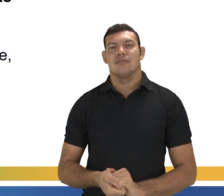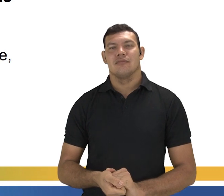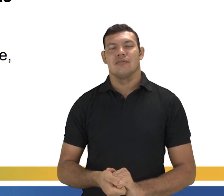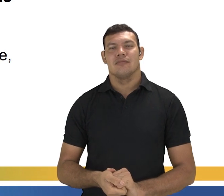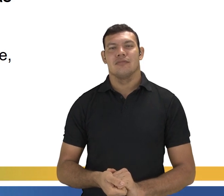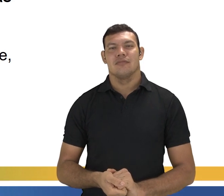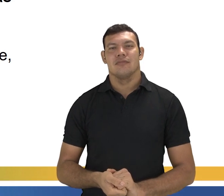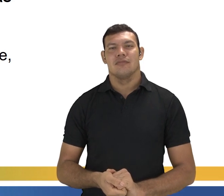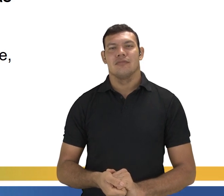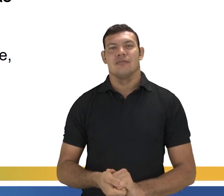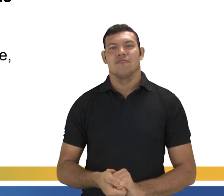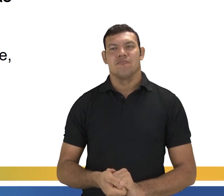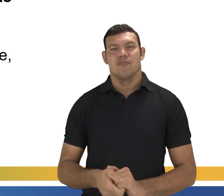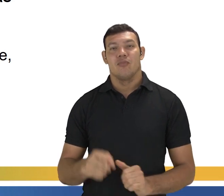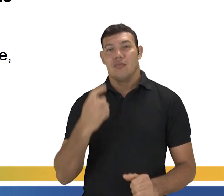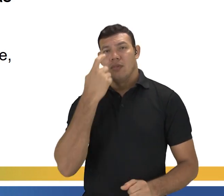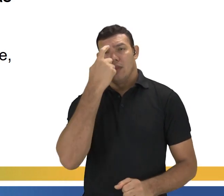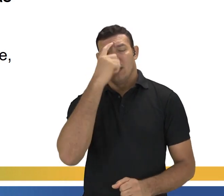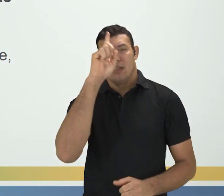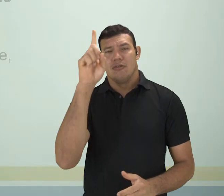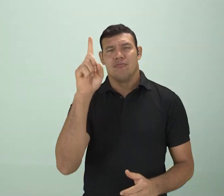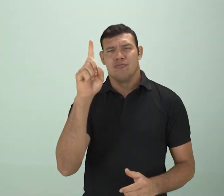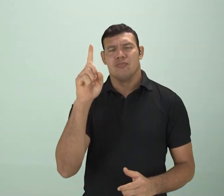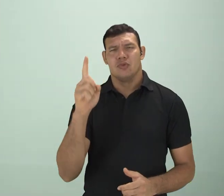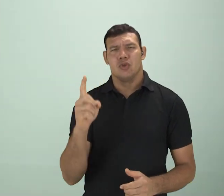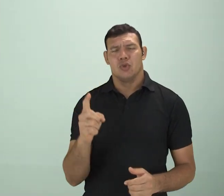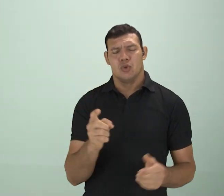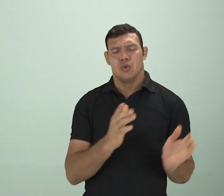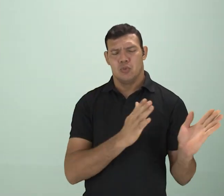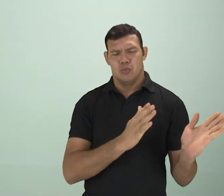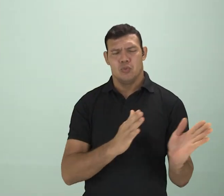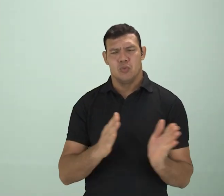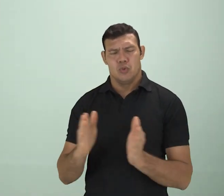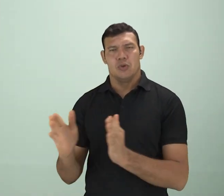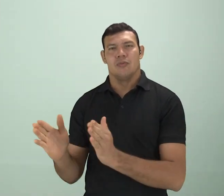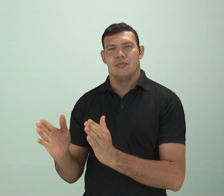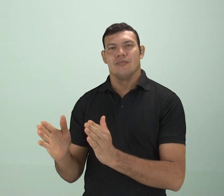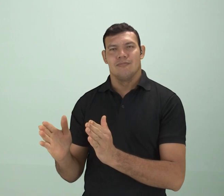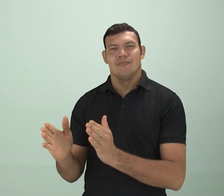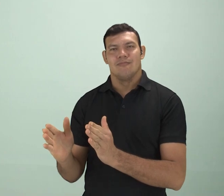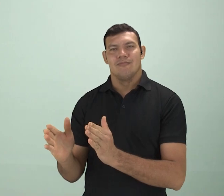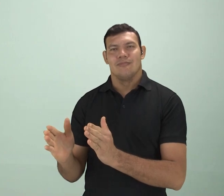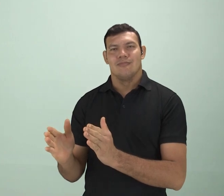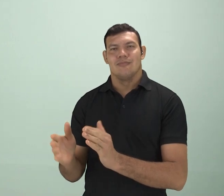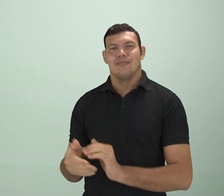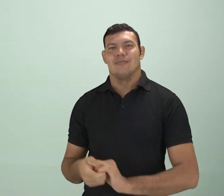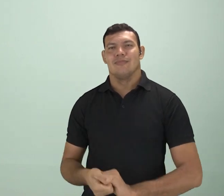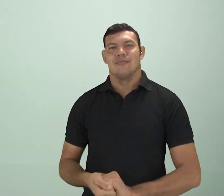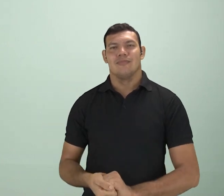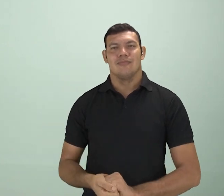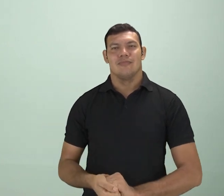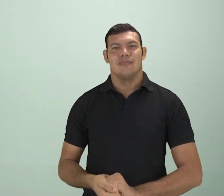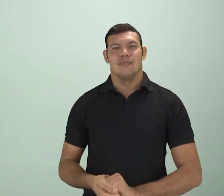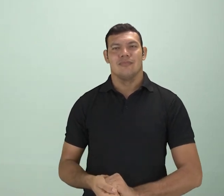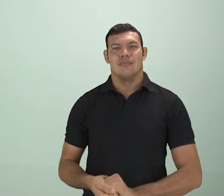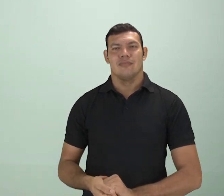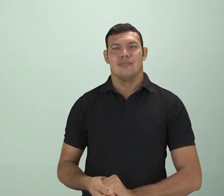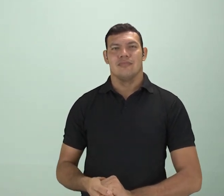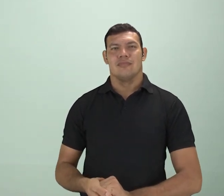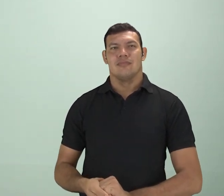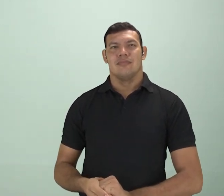essas causas, dando uma ideia dos desdobramentos, das consequências que tiveram essas causas em relação ao problema